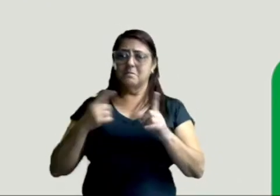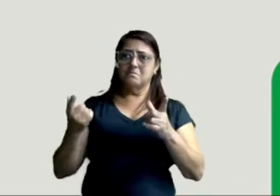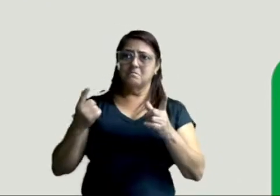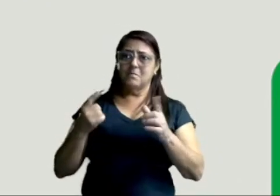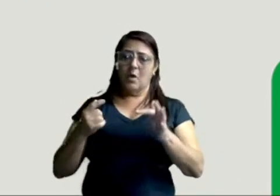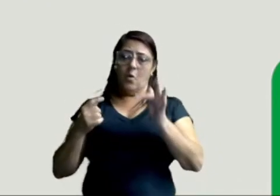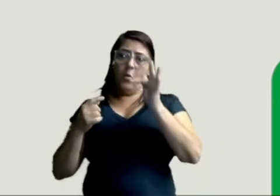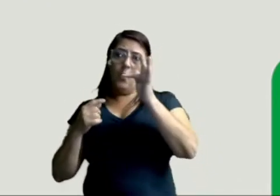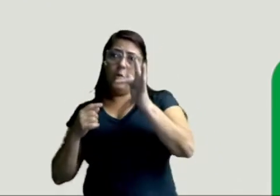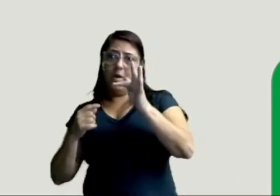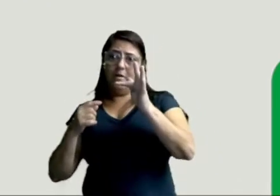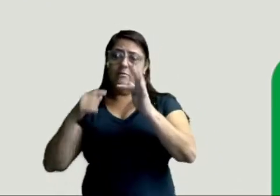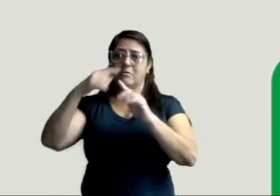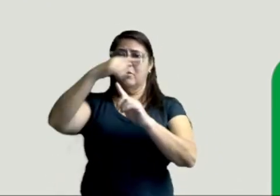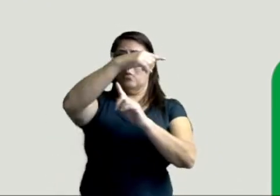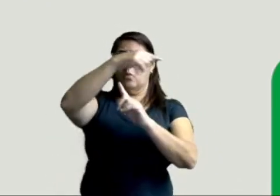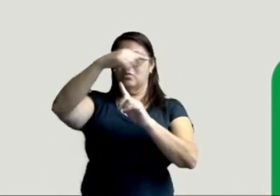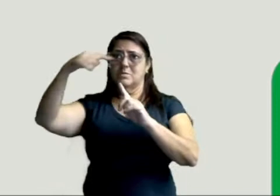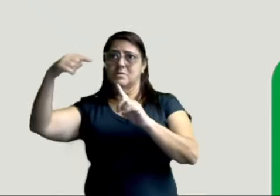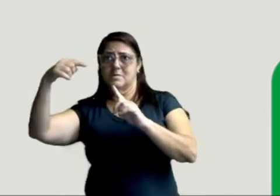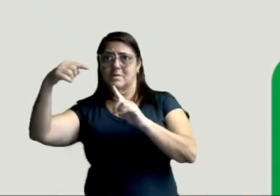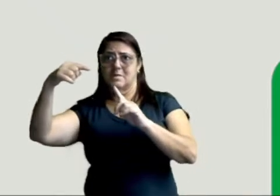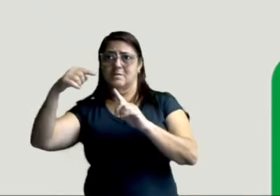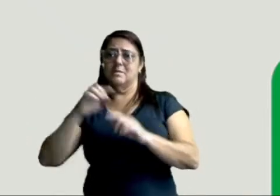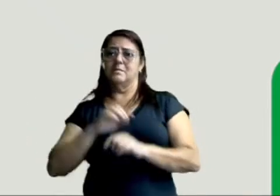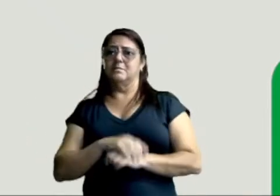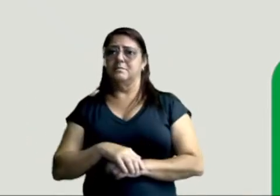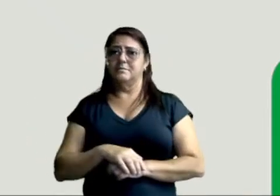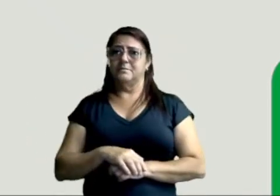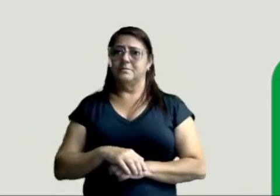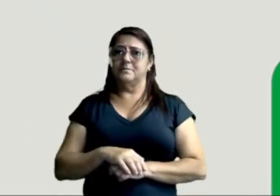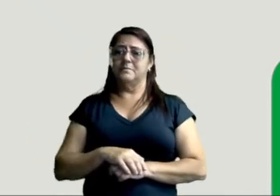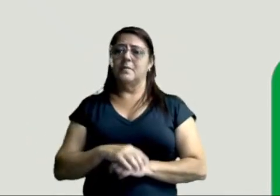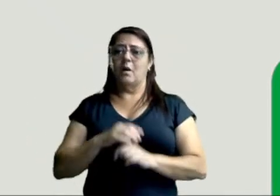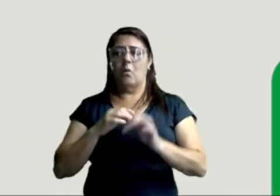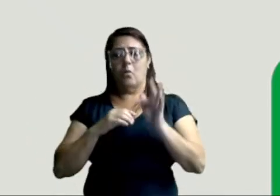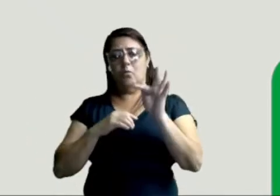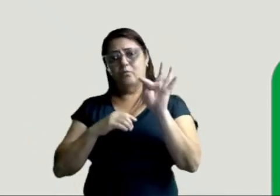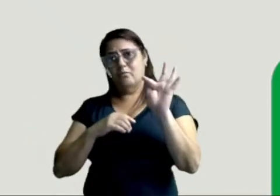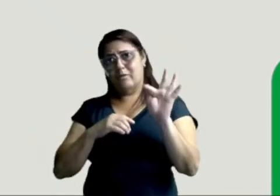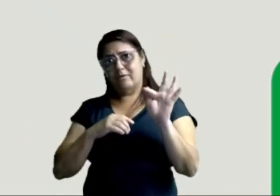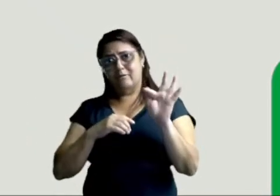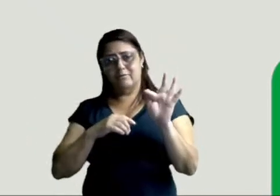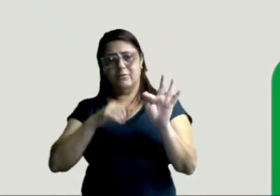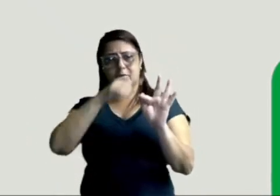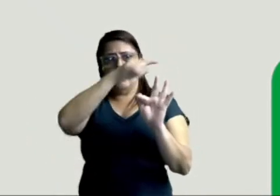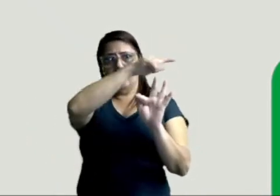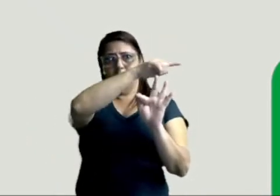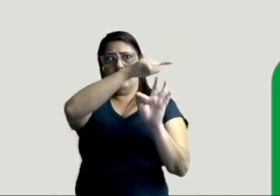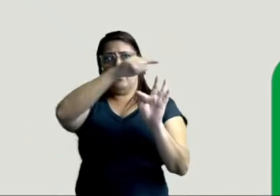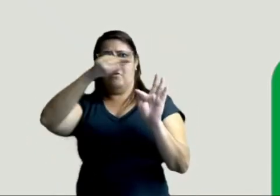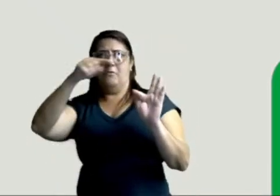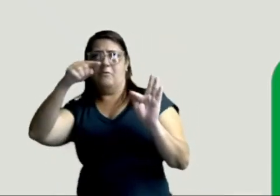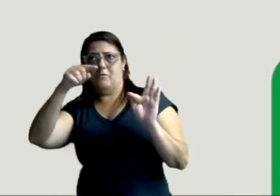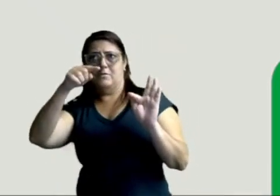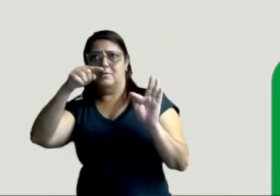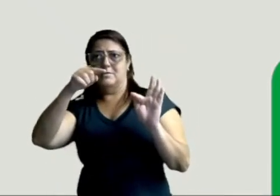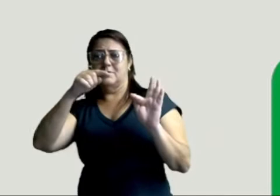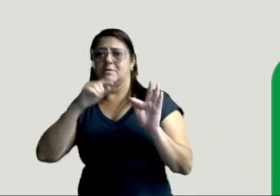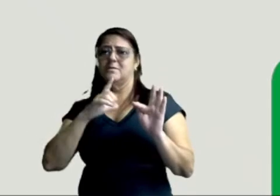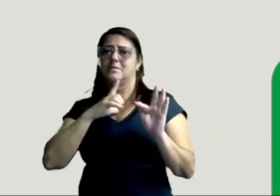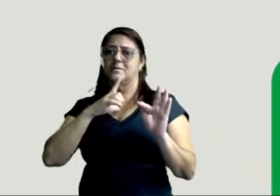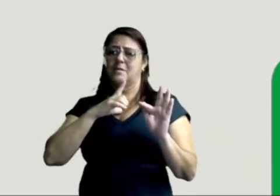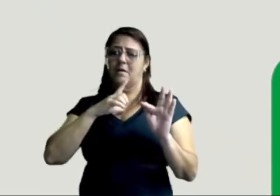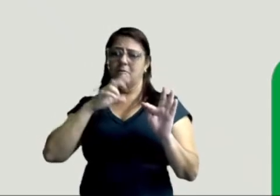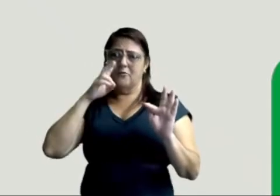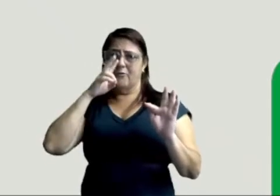quê? Uma seta, tá? Como no caso da força, ok? Então, a unidade de medida da